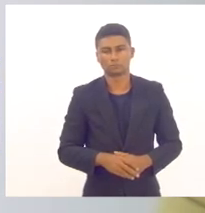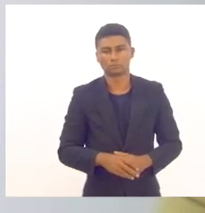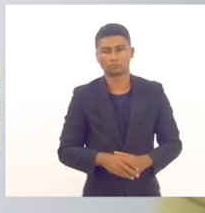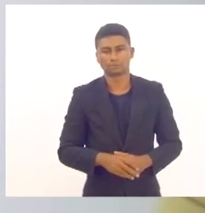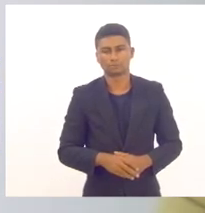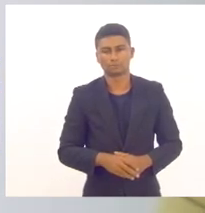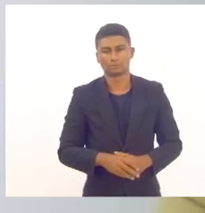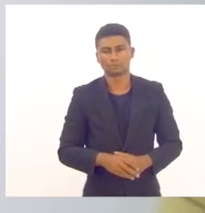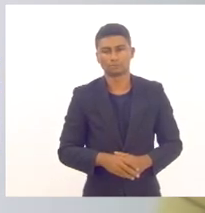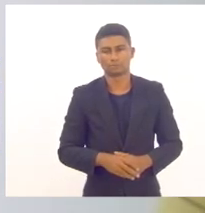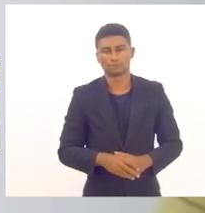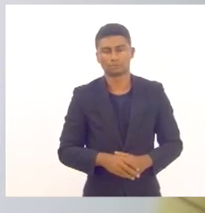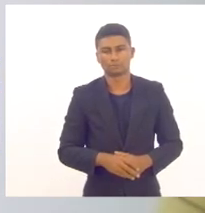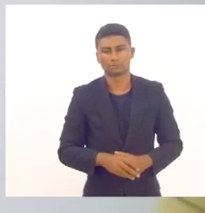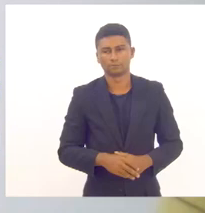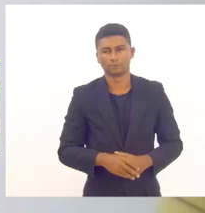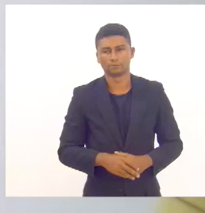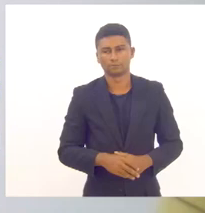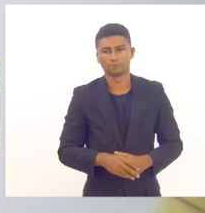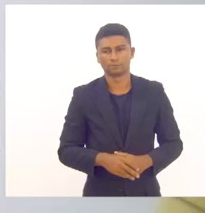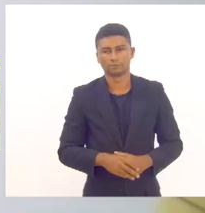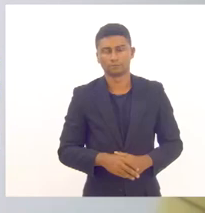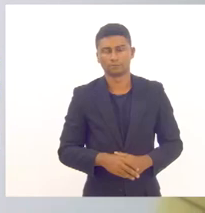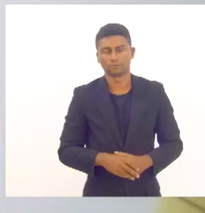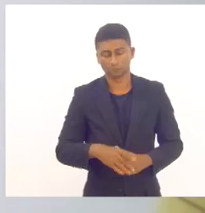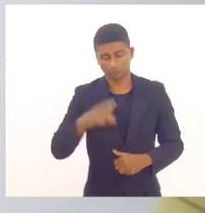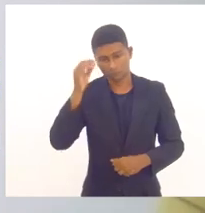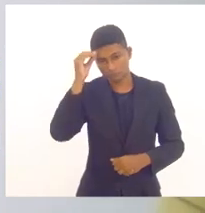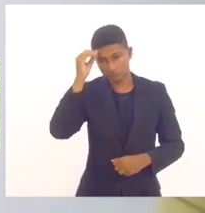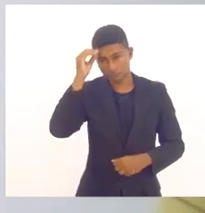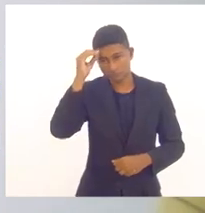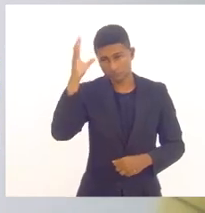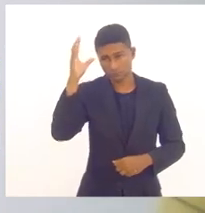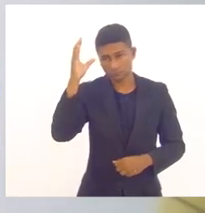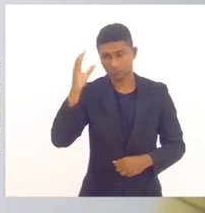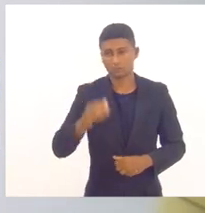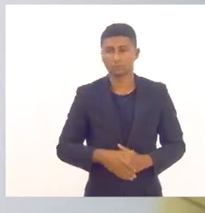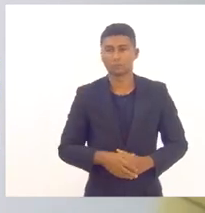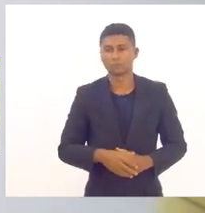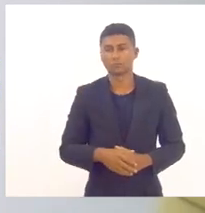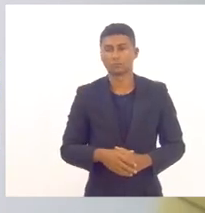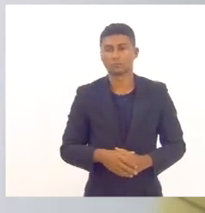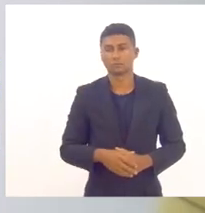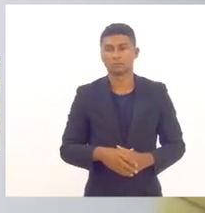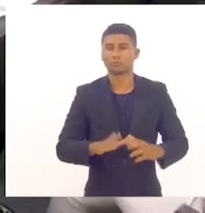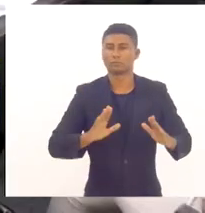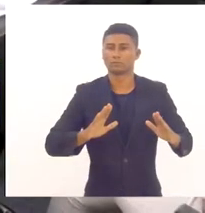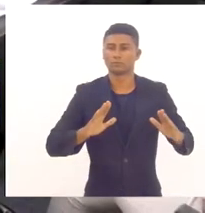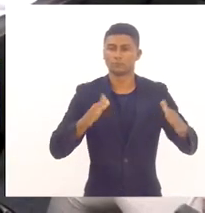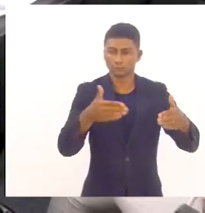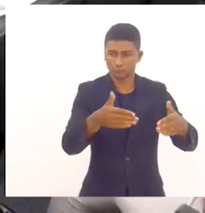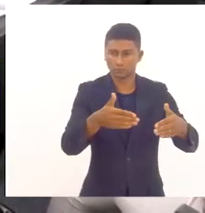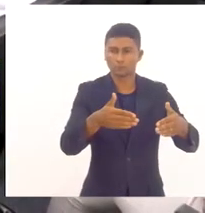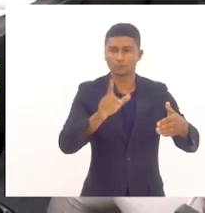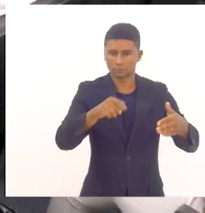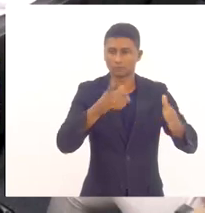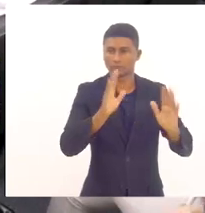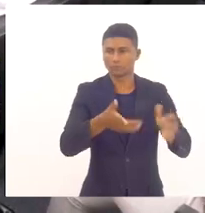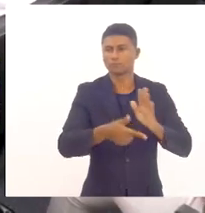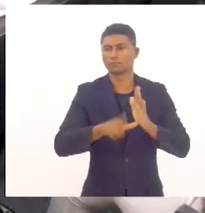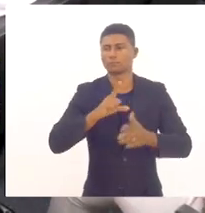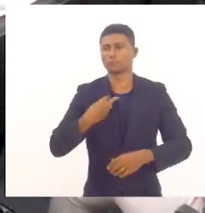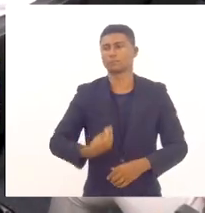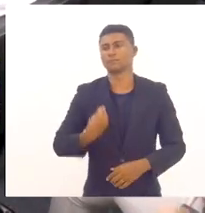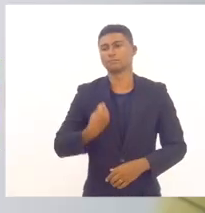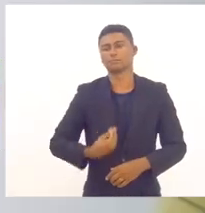A questão é essa, enfim, de dar conhecimento de ou seja, o fórum é anterior a essa extinção. É só uma